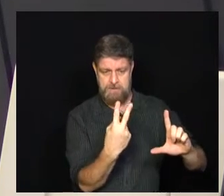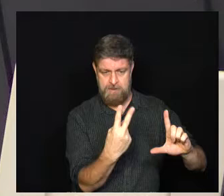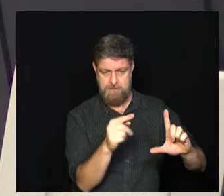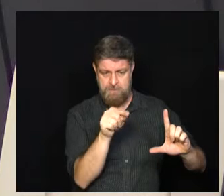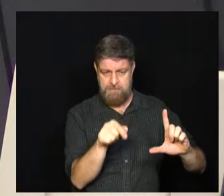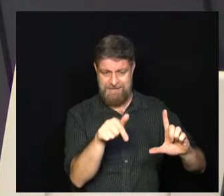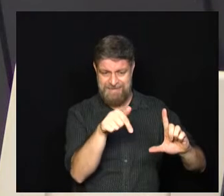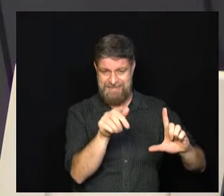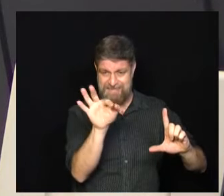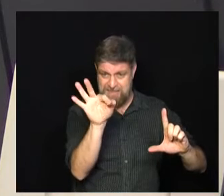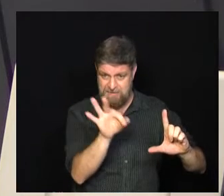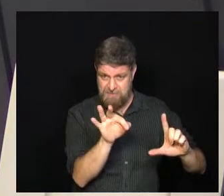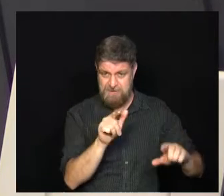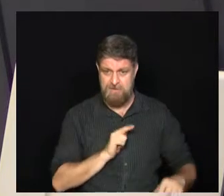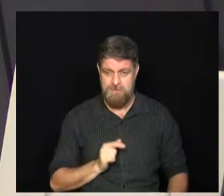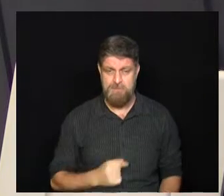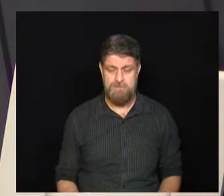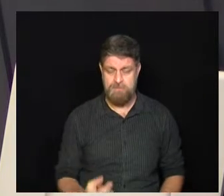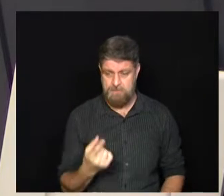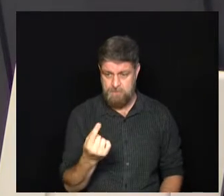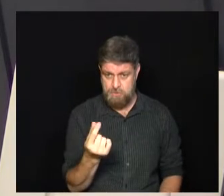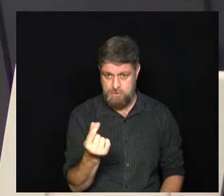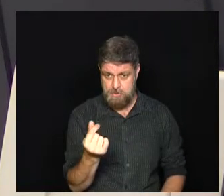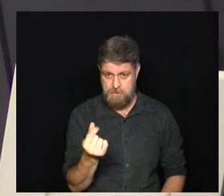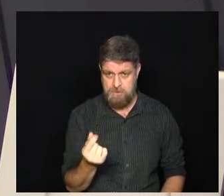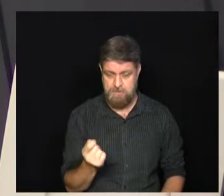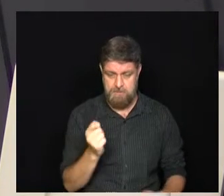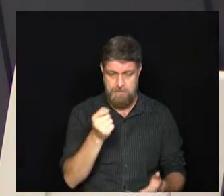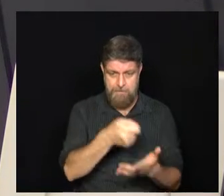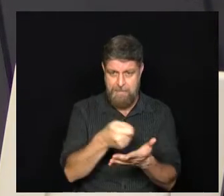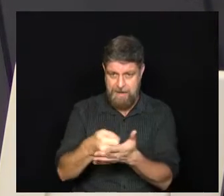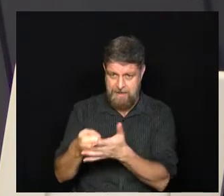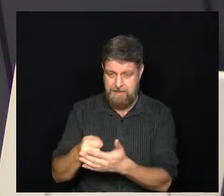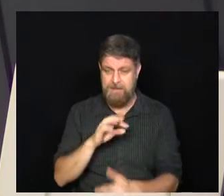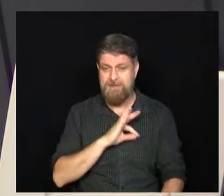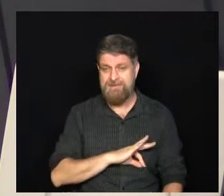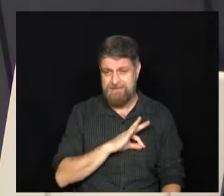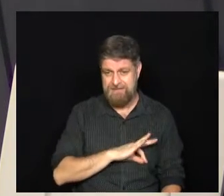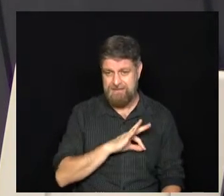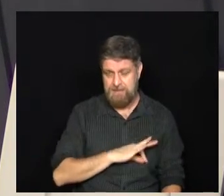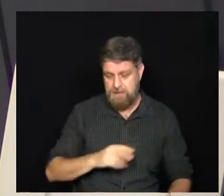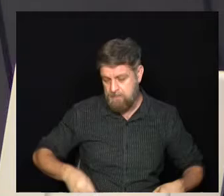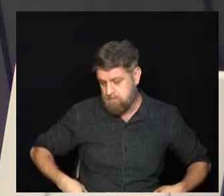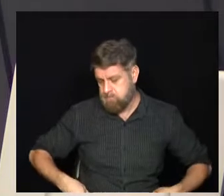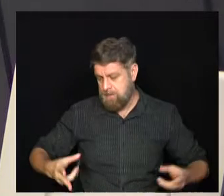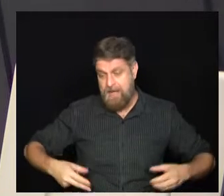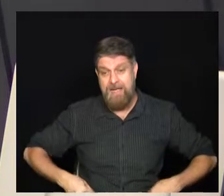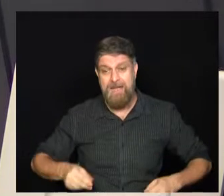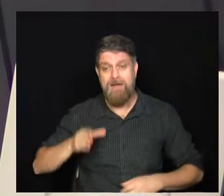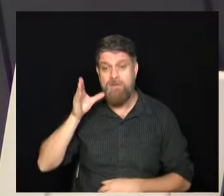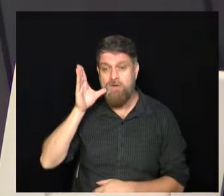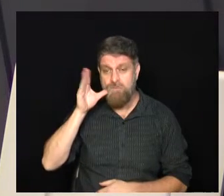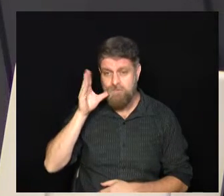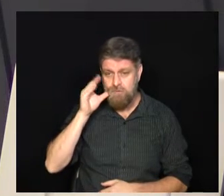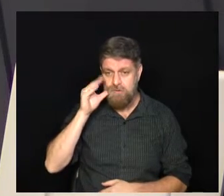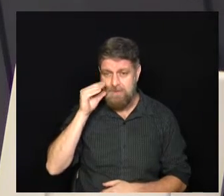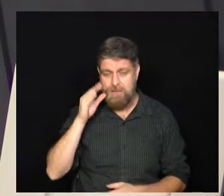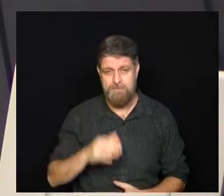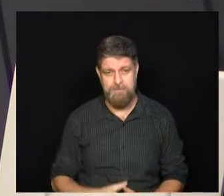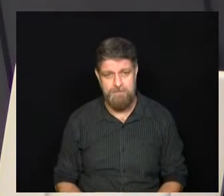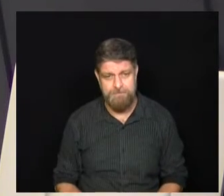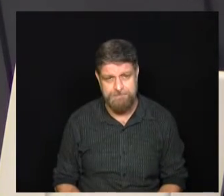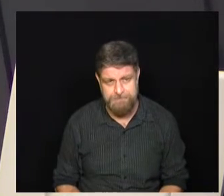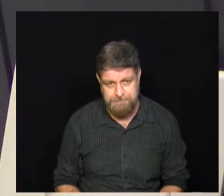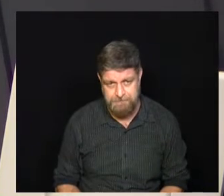32,07% da receita corrente líquida de realização de gasto com pessoal, né,